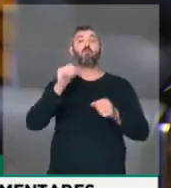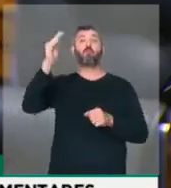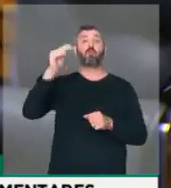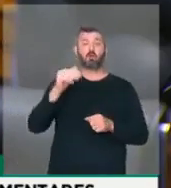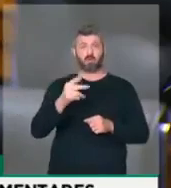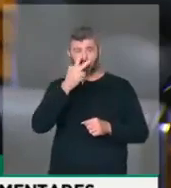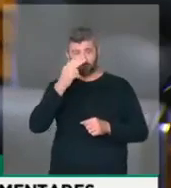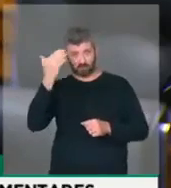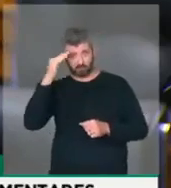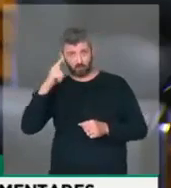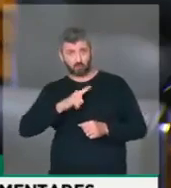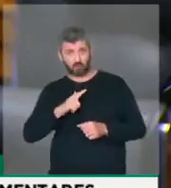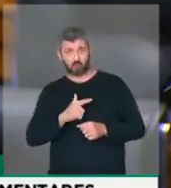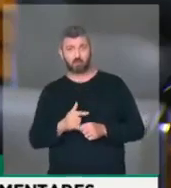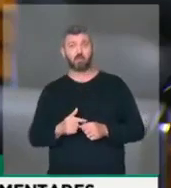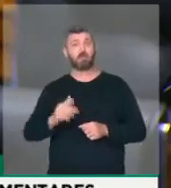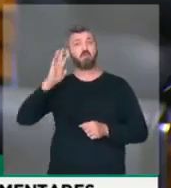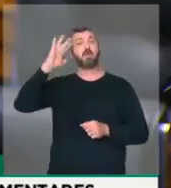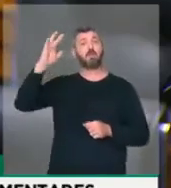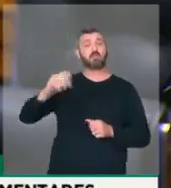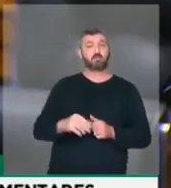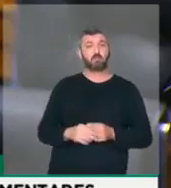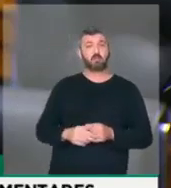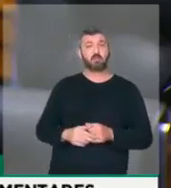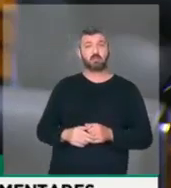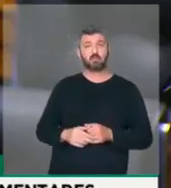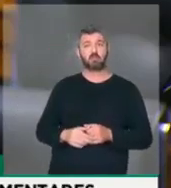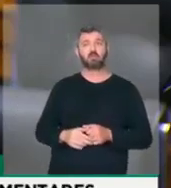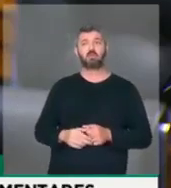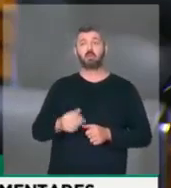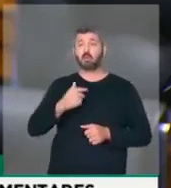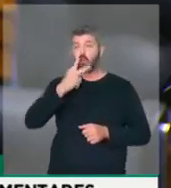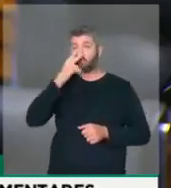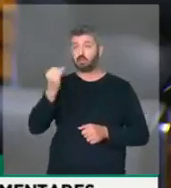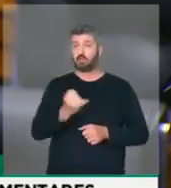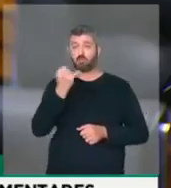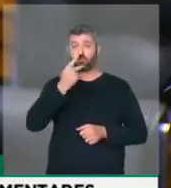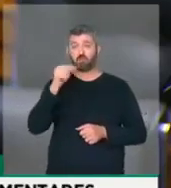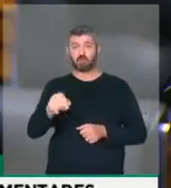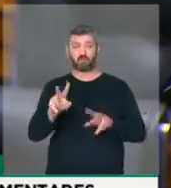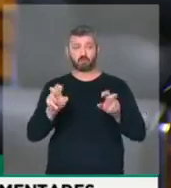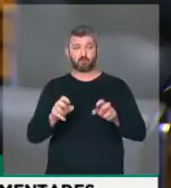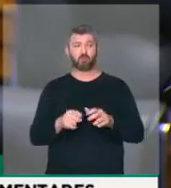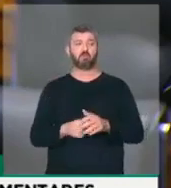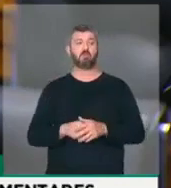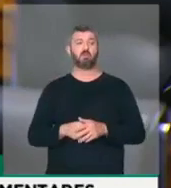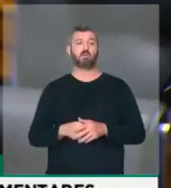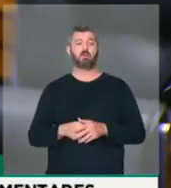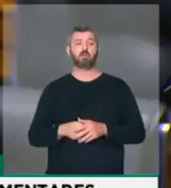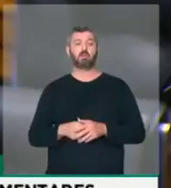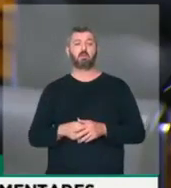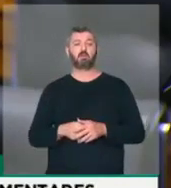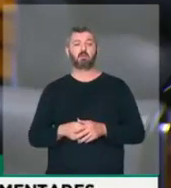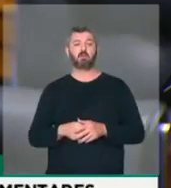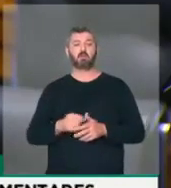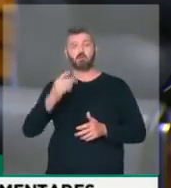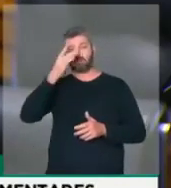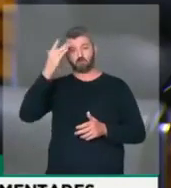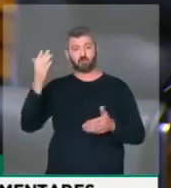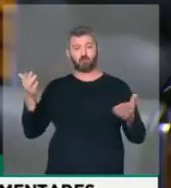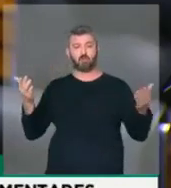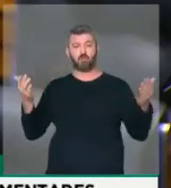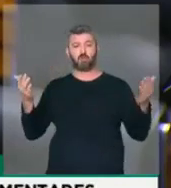brasileira. Imagine e se coloque numa situação, que eu acho que isso é importante também, daqueles que estão, por exemplo, hoje,